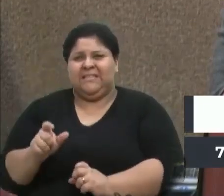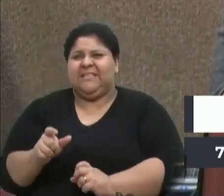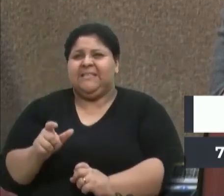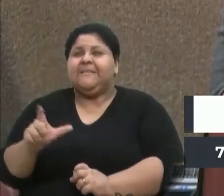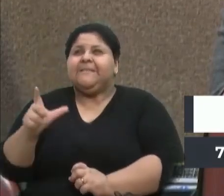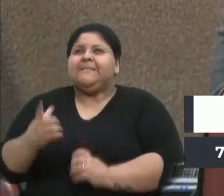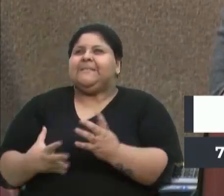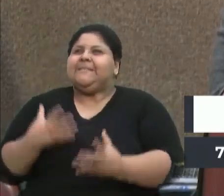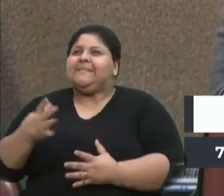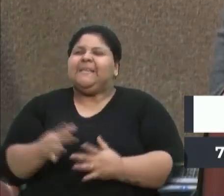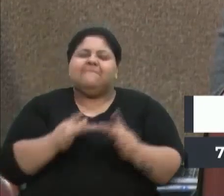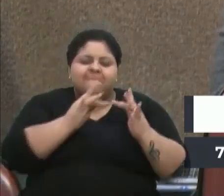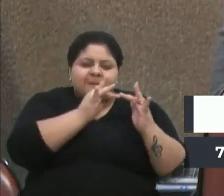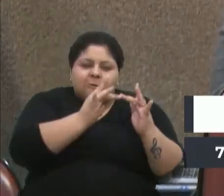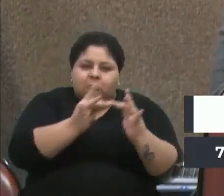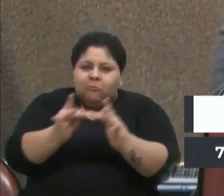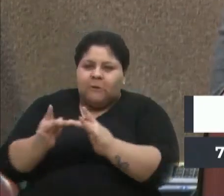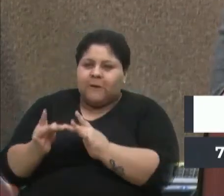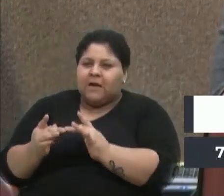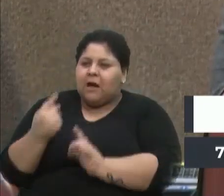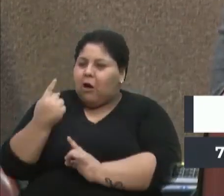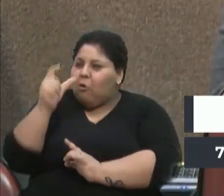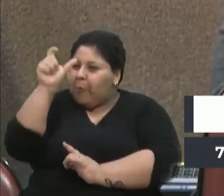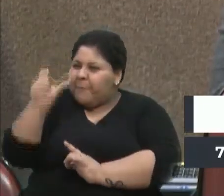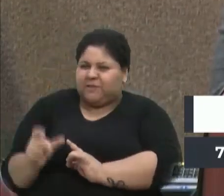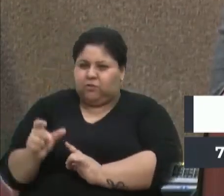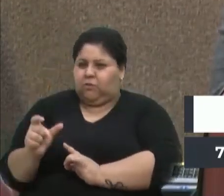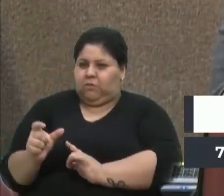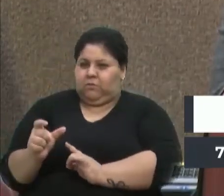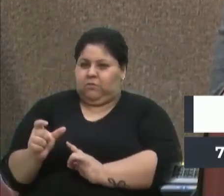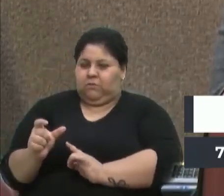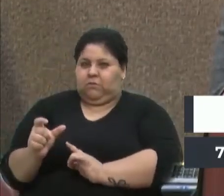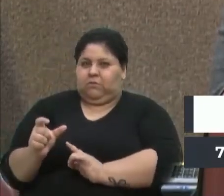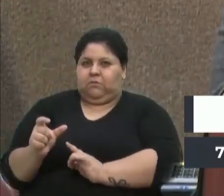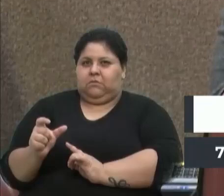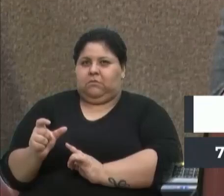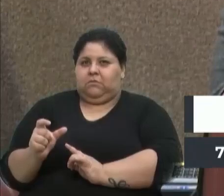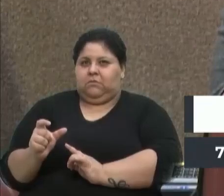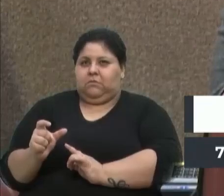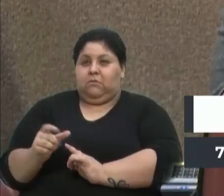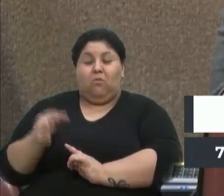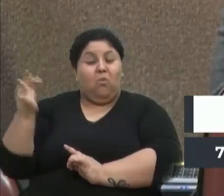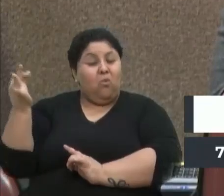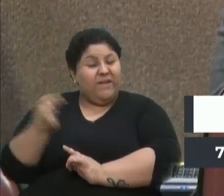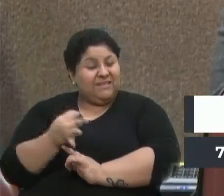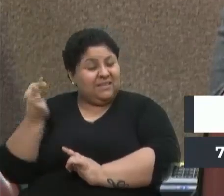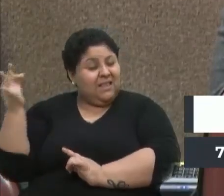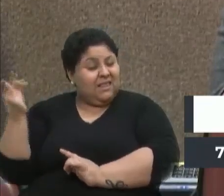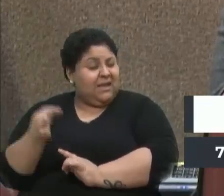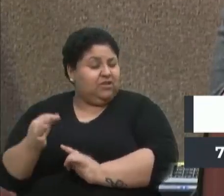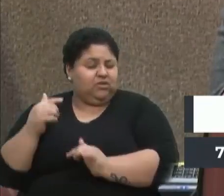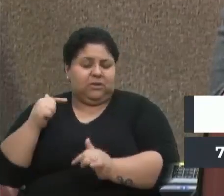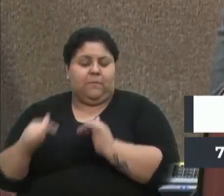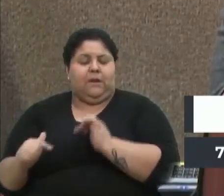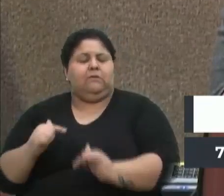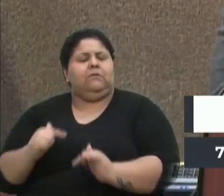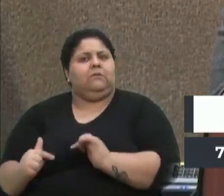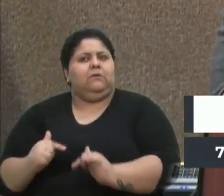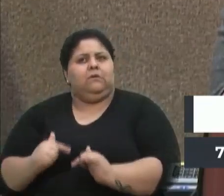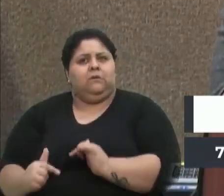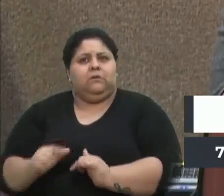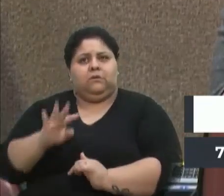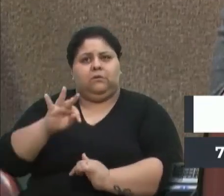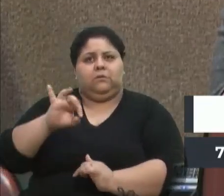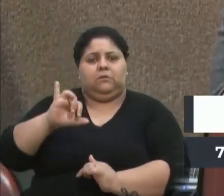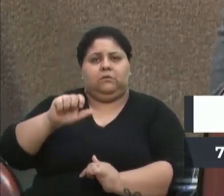vincular a uma pessoa, a um trabalhador, aliás, um excelente trabalhador, né, o Tiago,